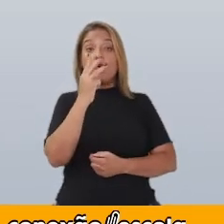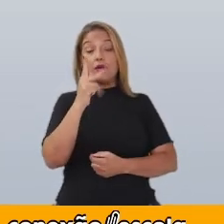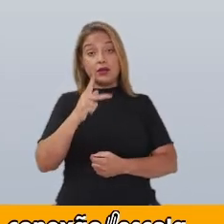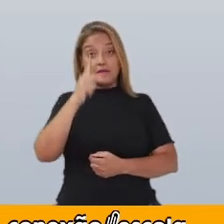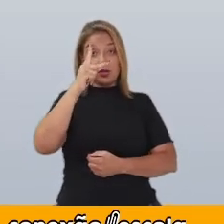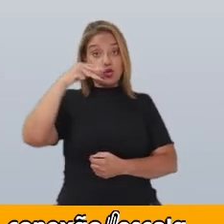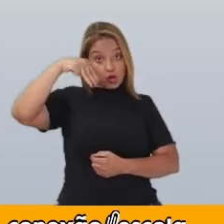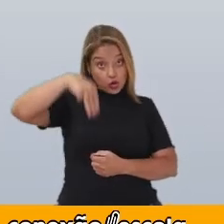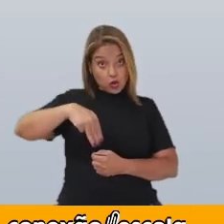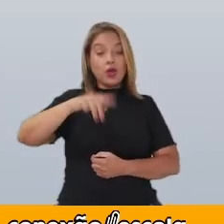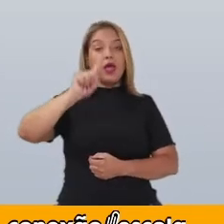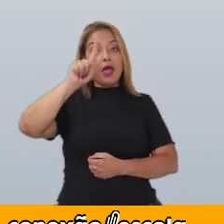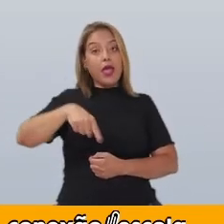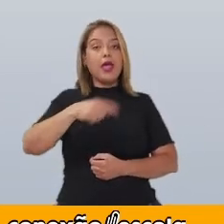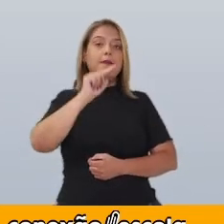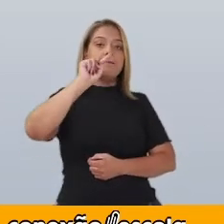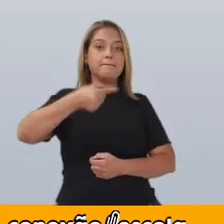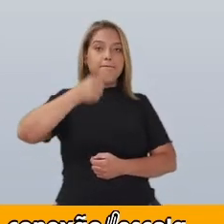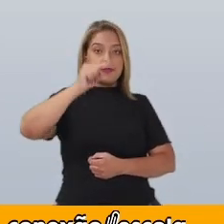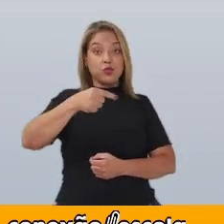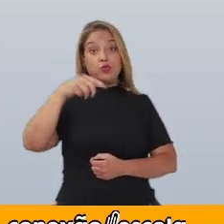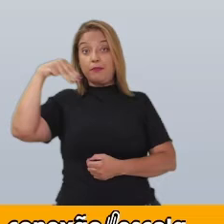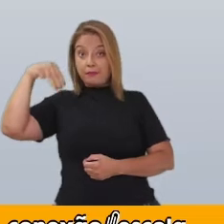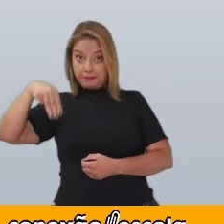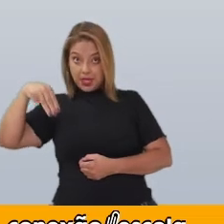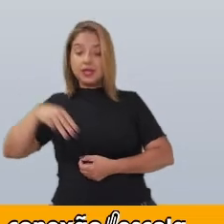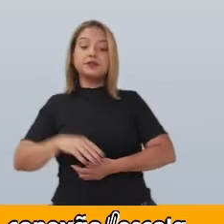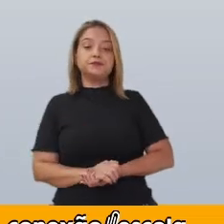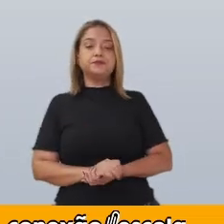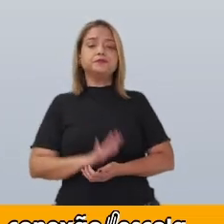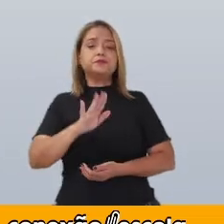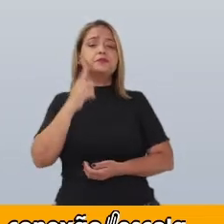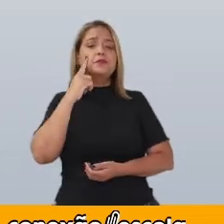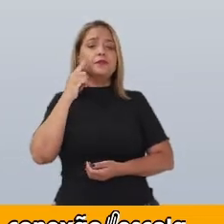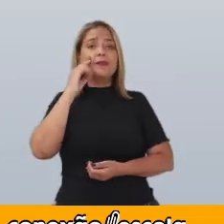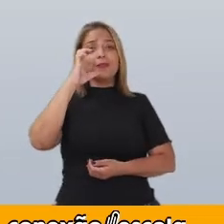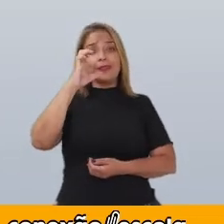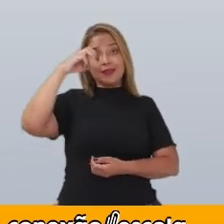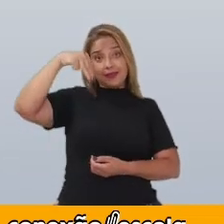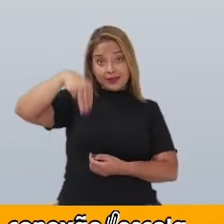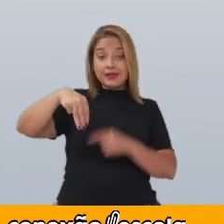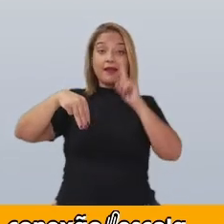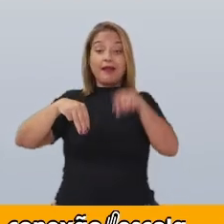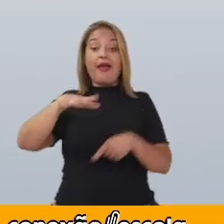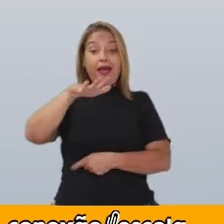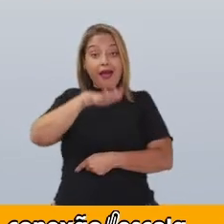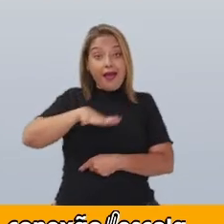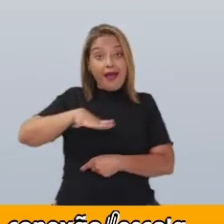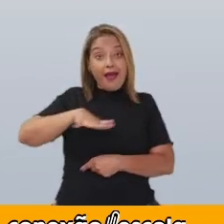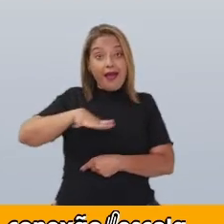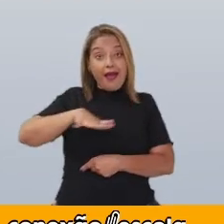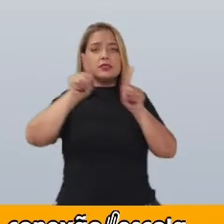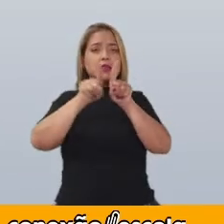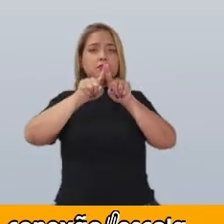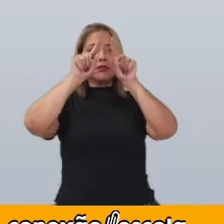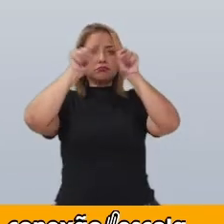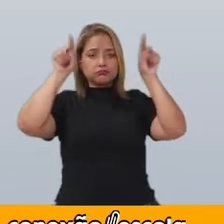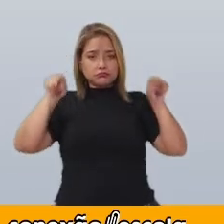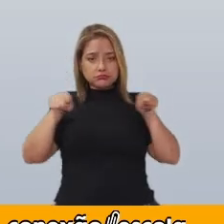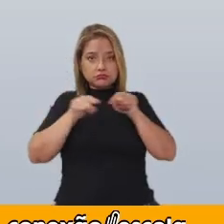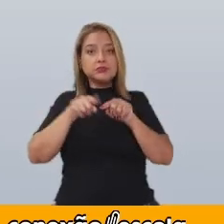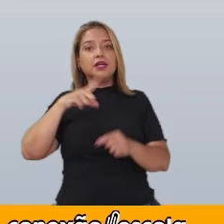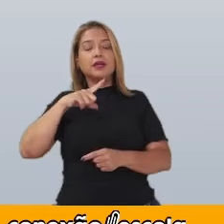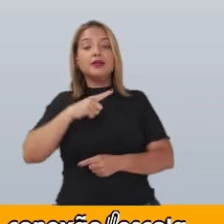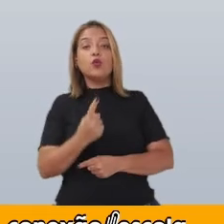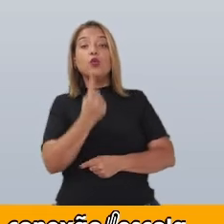seja, 1.000 metros. E o centímetro quadrado é a área de um quadrado cujo lado mede